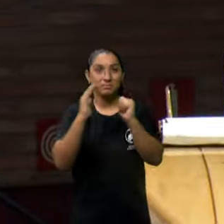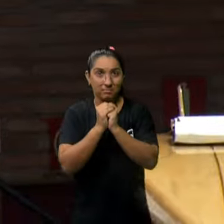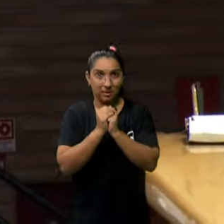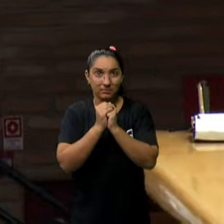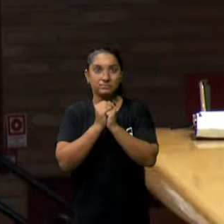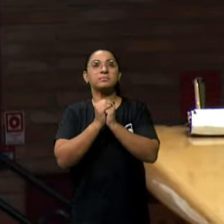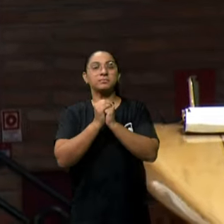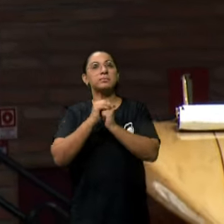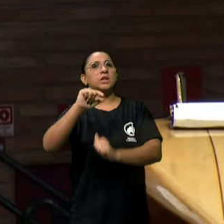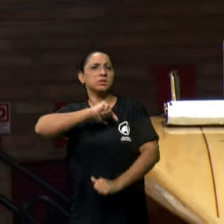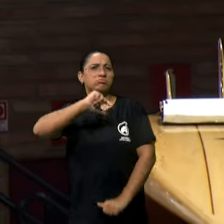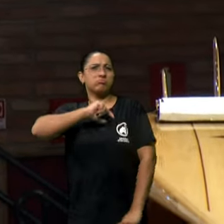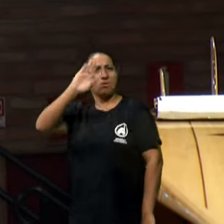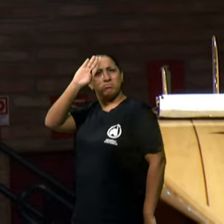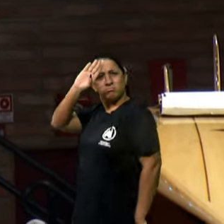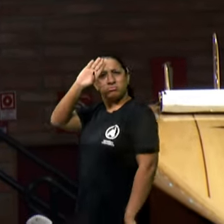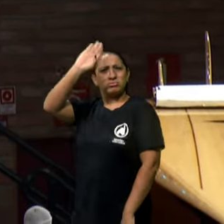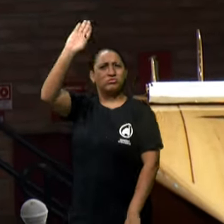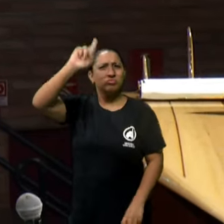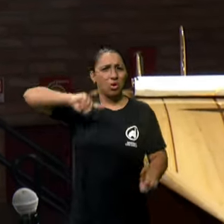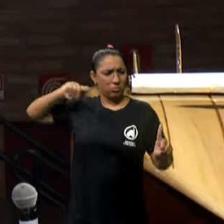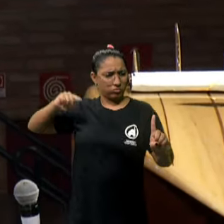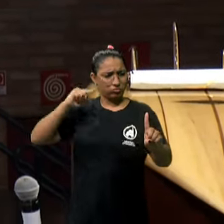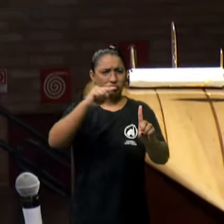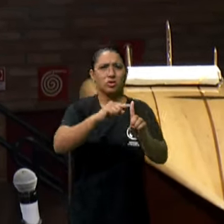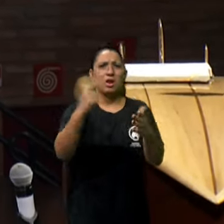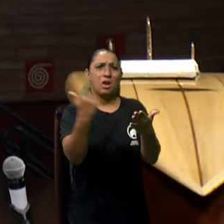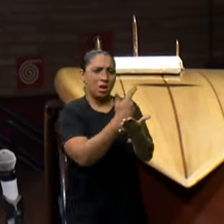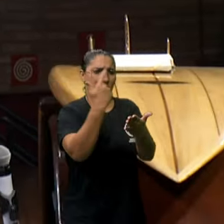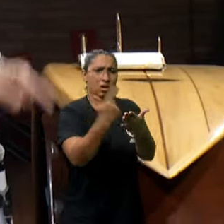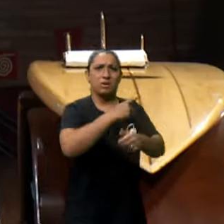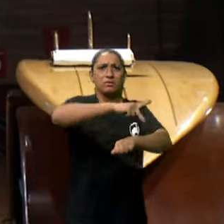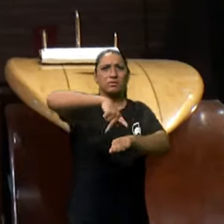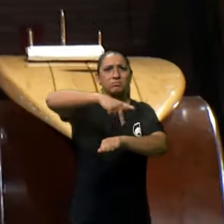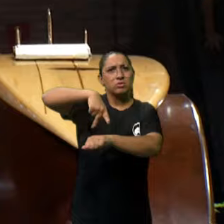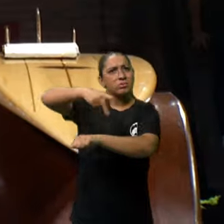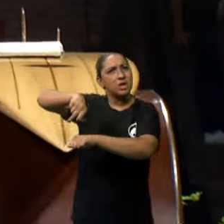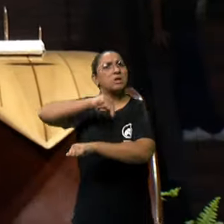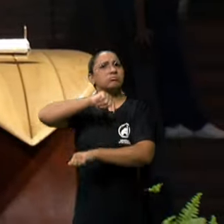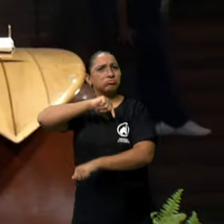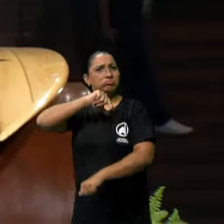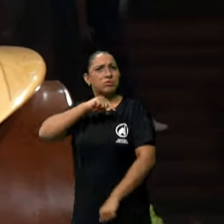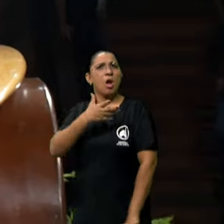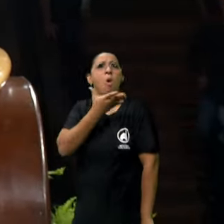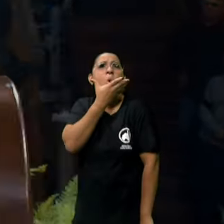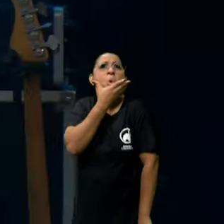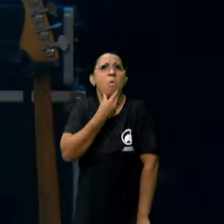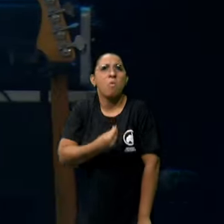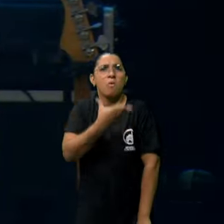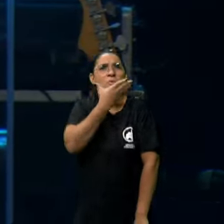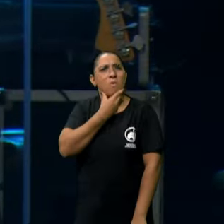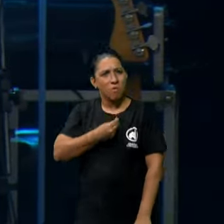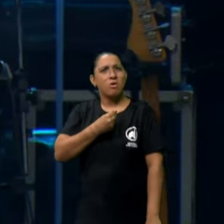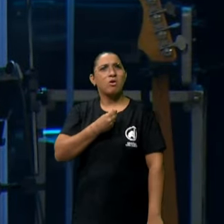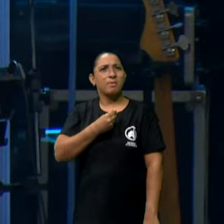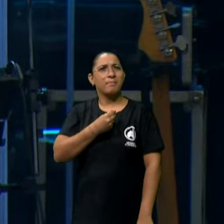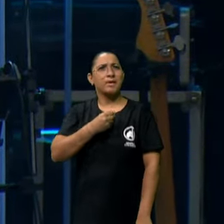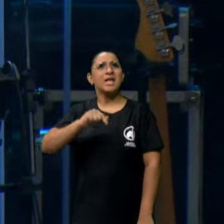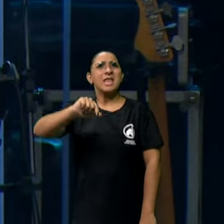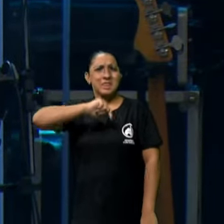em um princípio com o livro das Nações existe homens existem na verdade